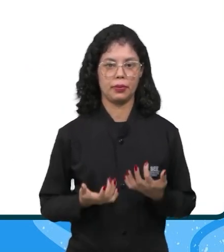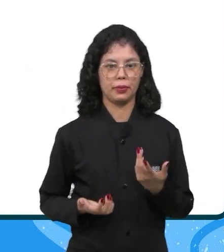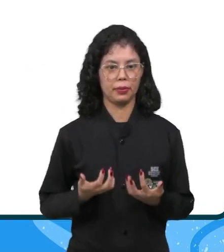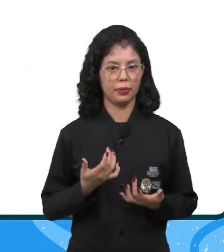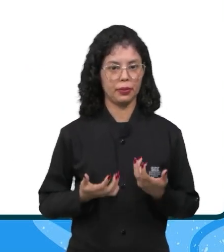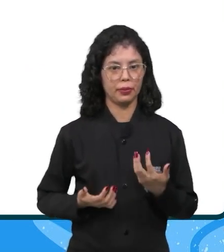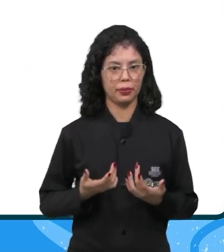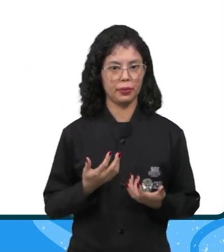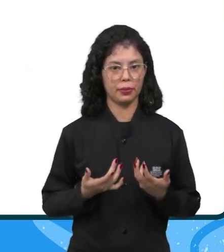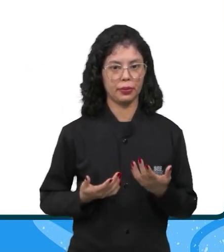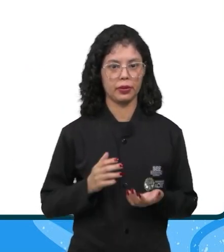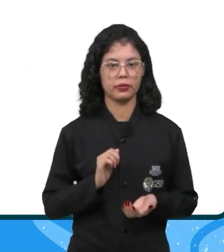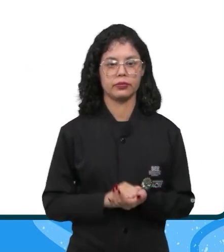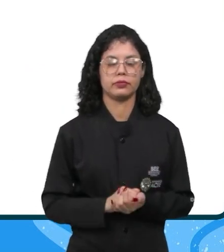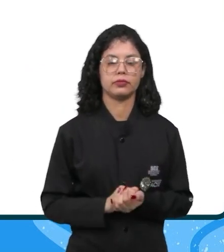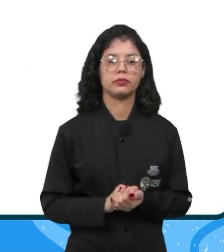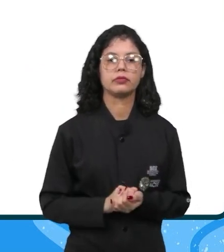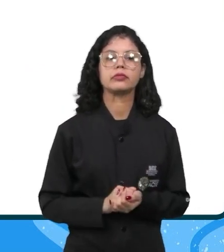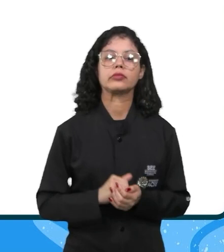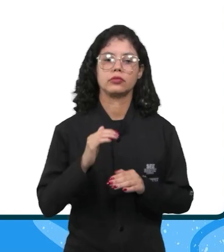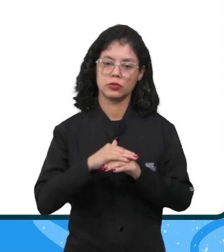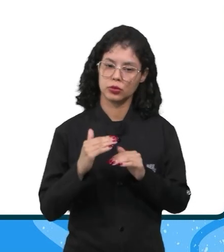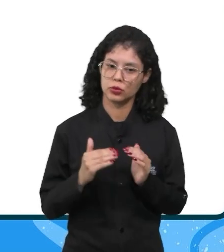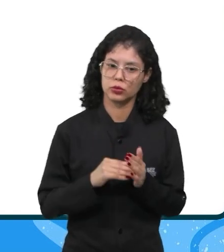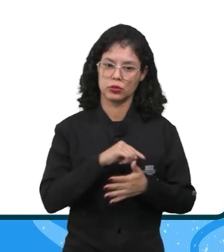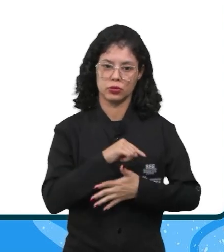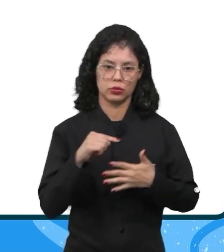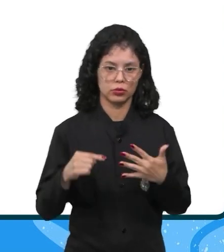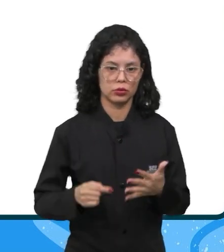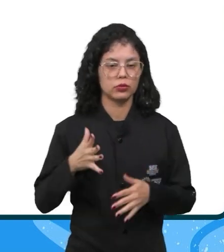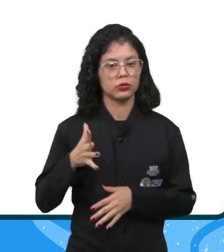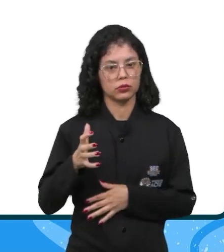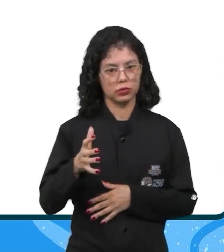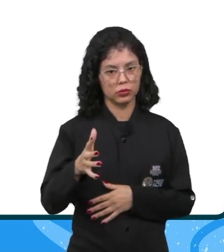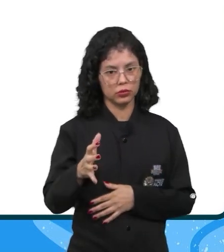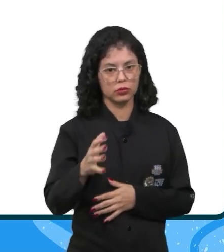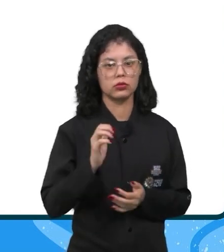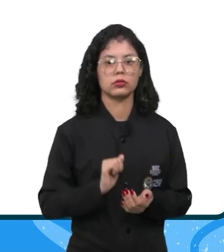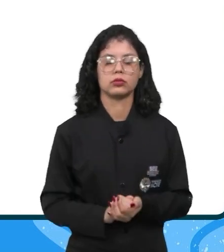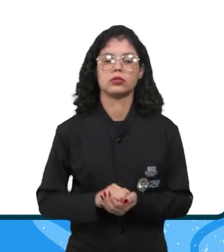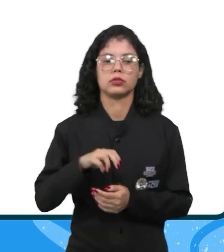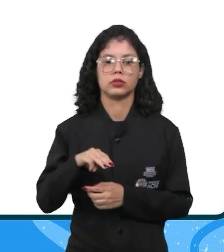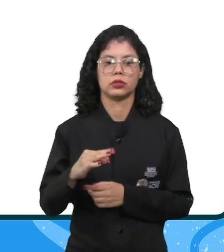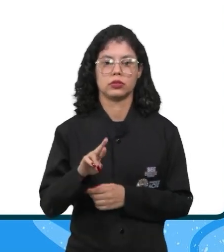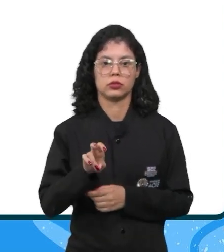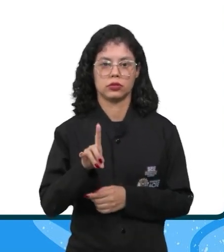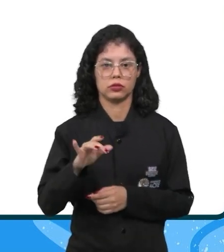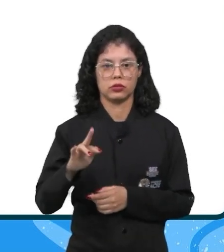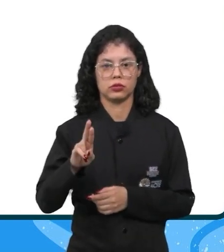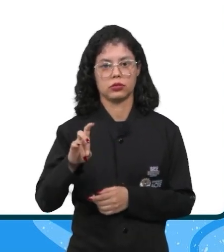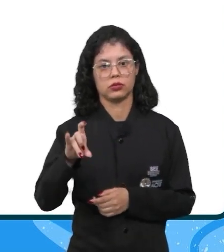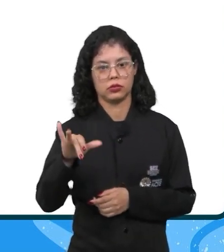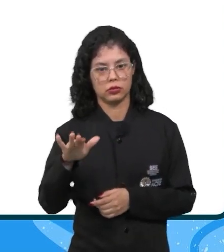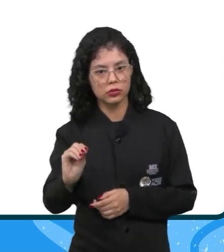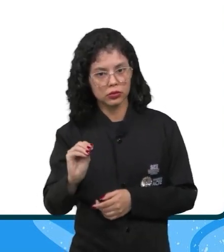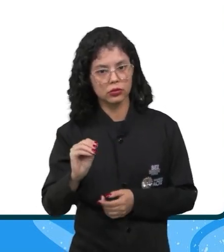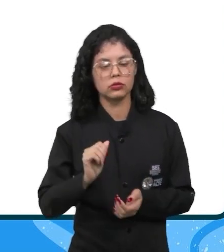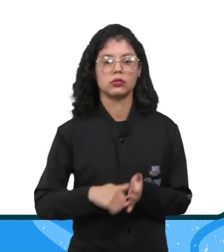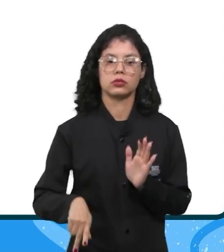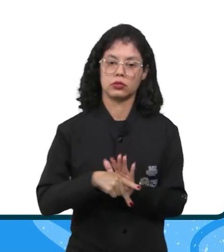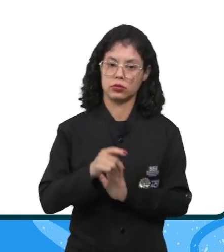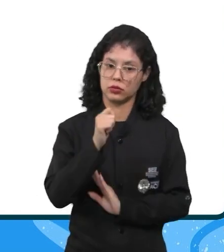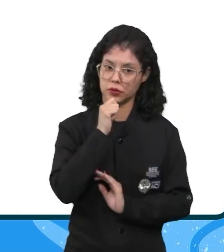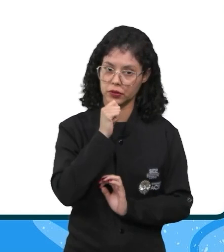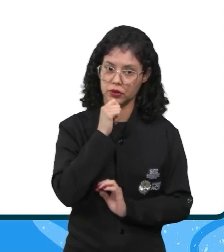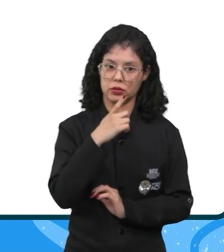desse caldo nutritivo, todo tipo de bactéria, todo tipo de micro-organismo que estava contido, né, nesse